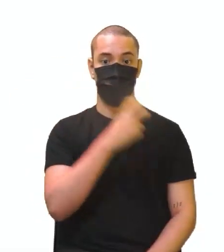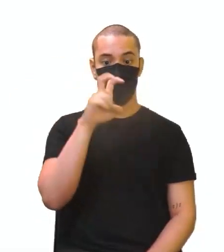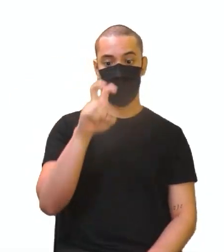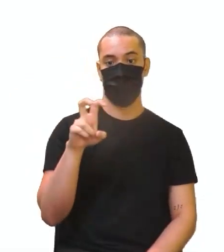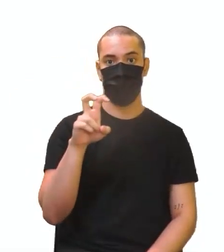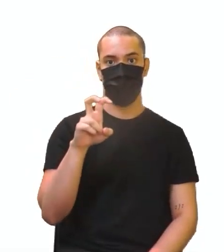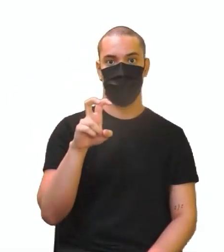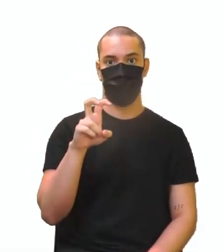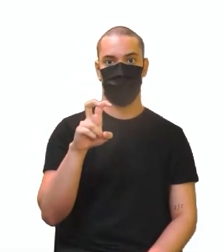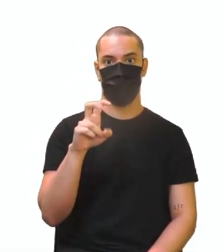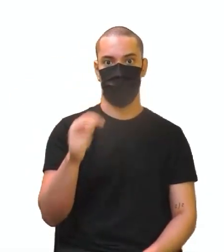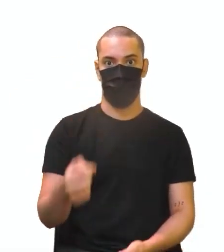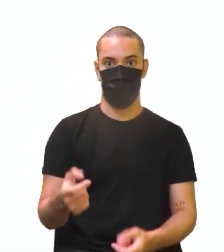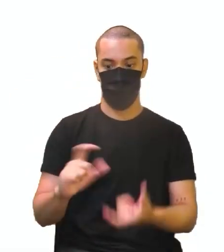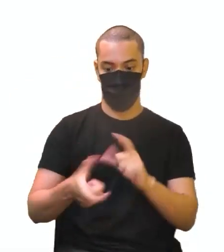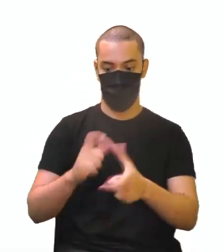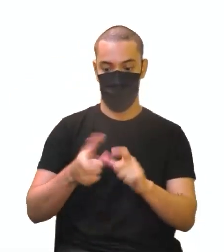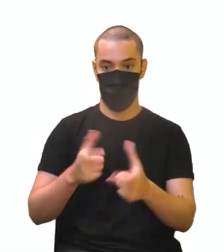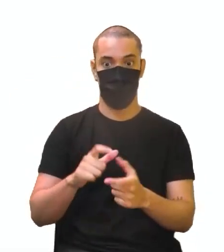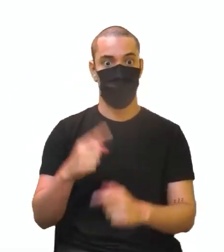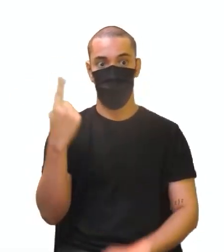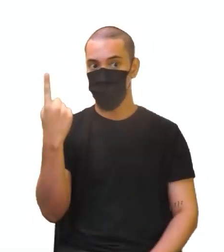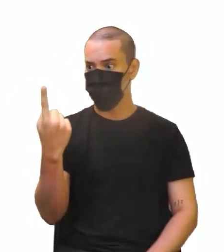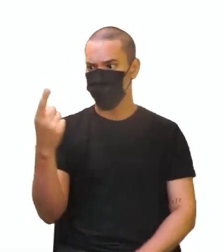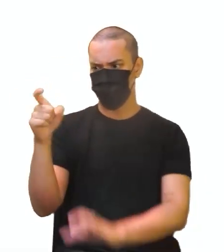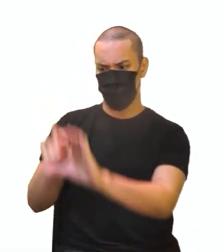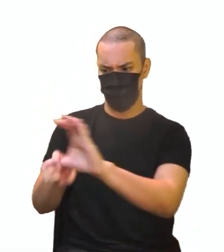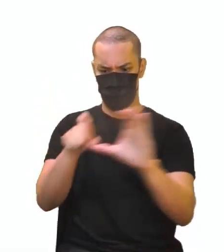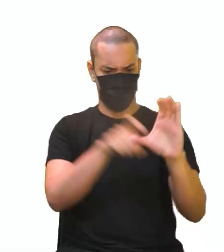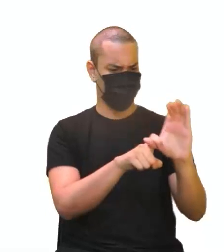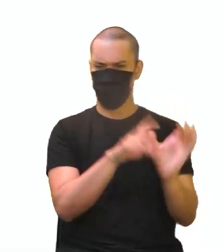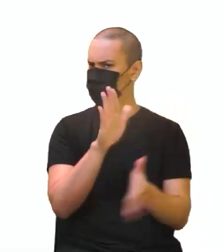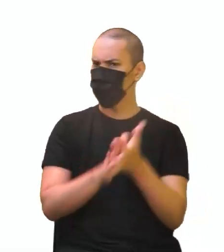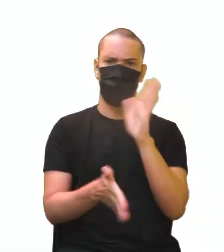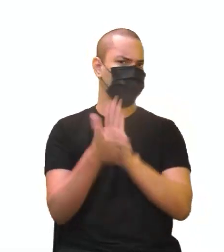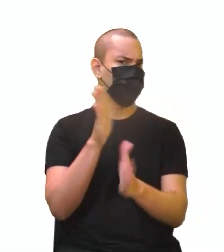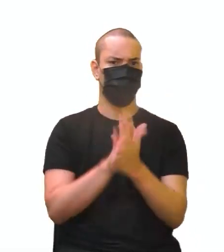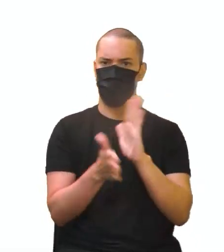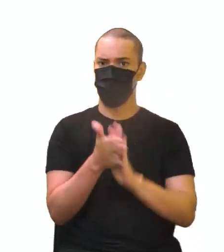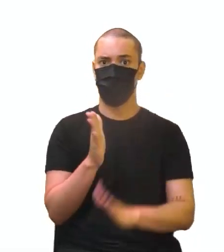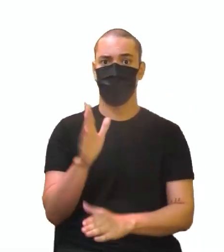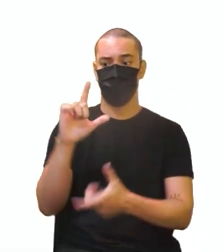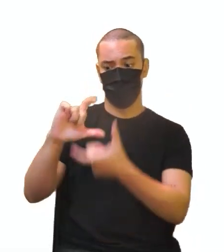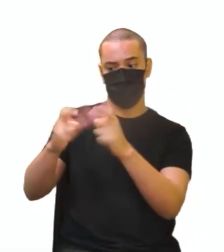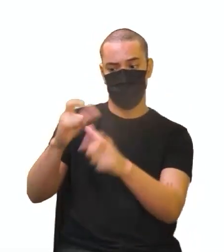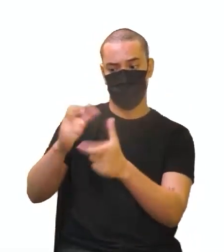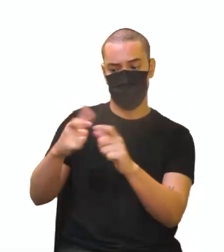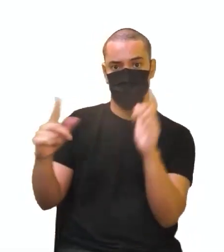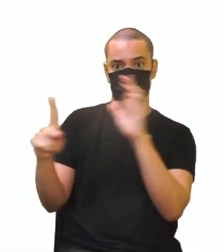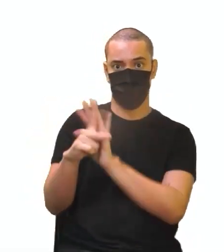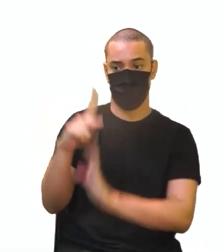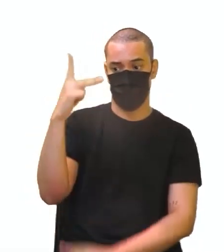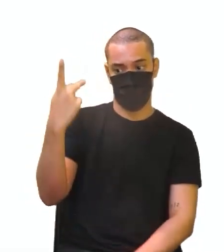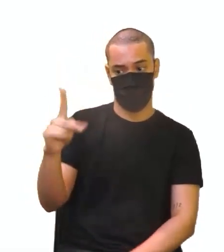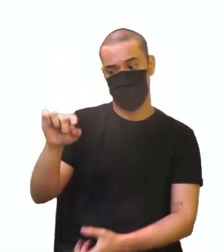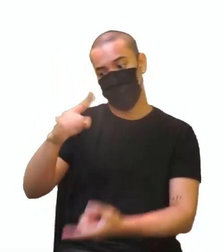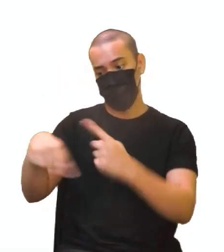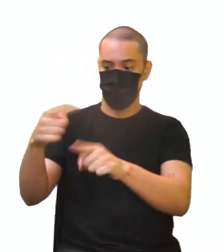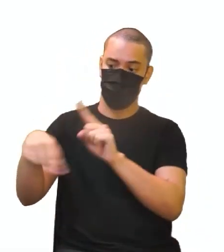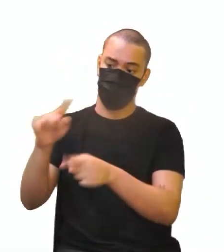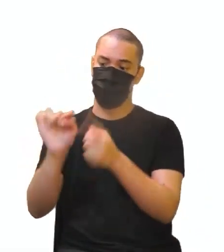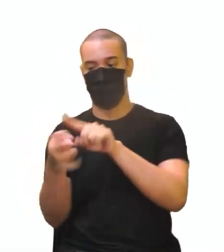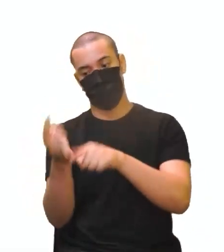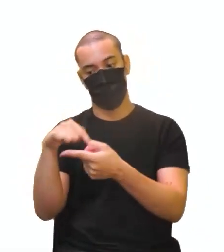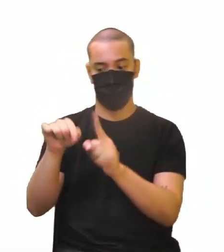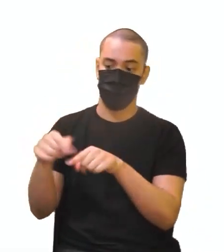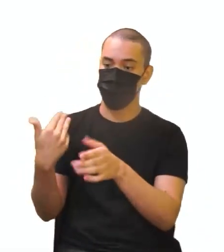dado? Ou seja, um evento não vai depender do outro. O dado tem a sua forma, eu vou jogar ele, ele tem suas faces e